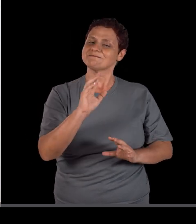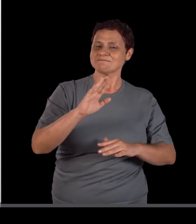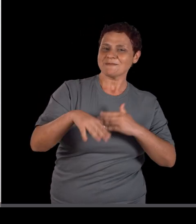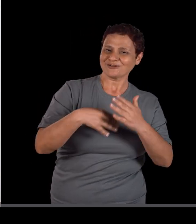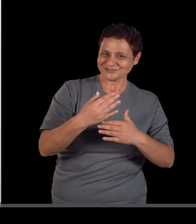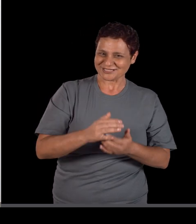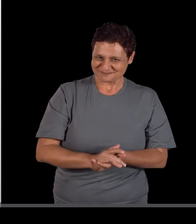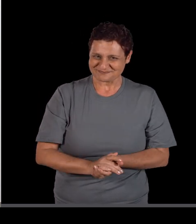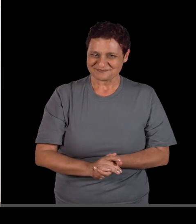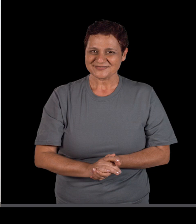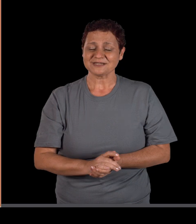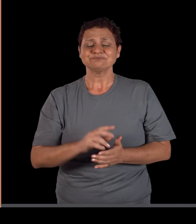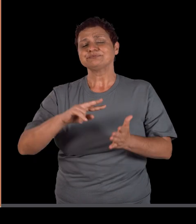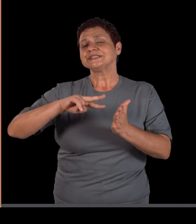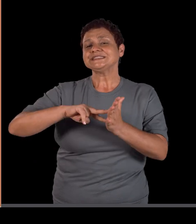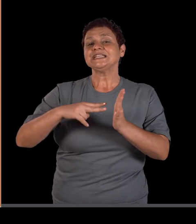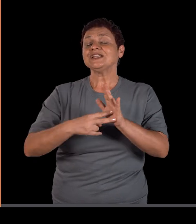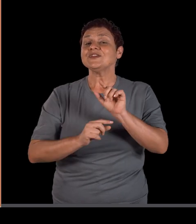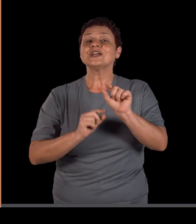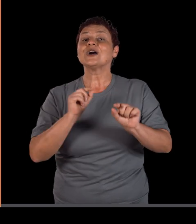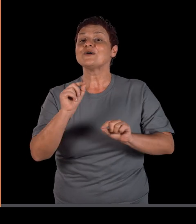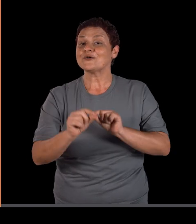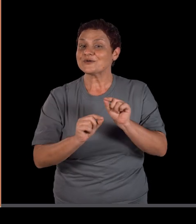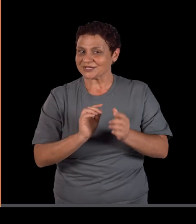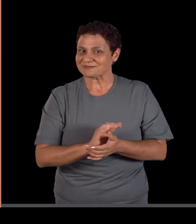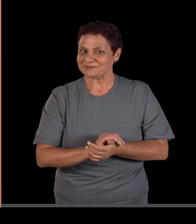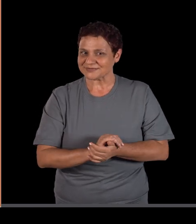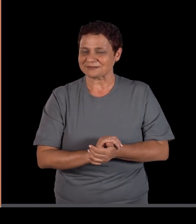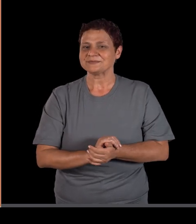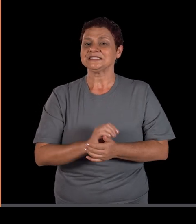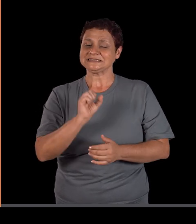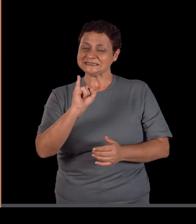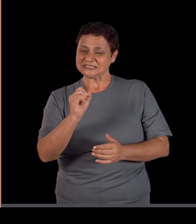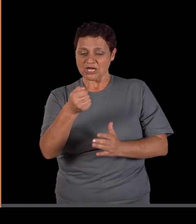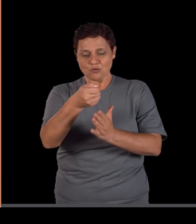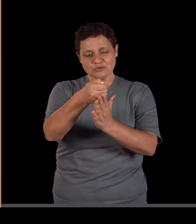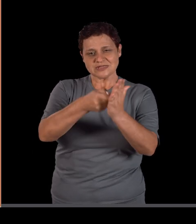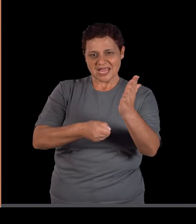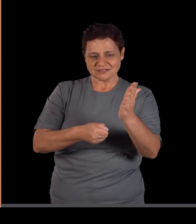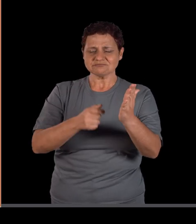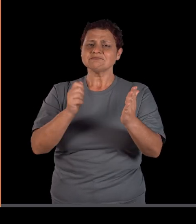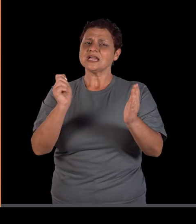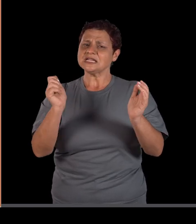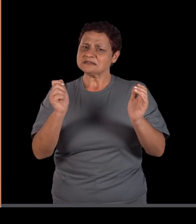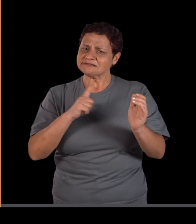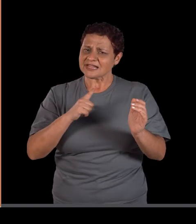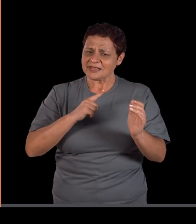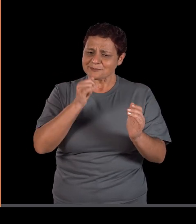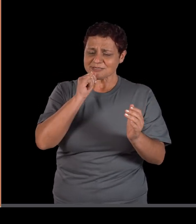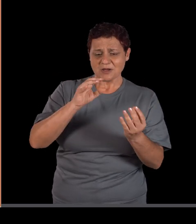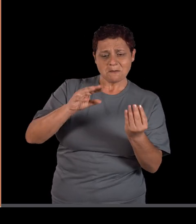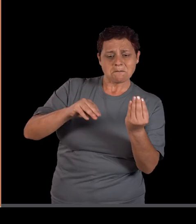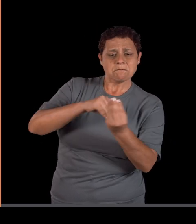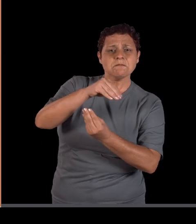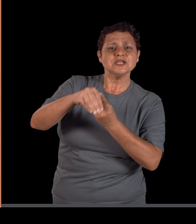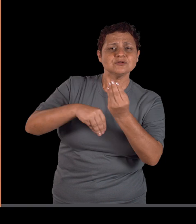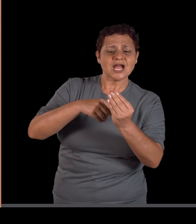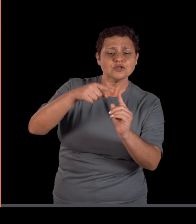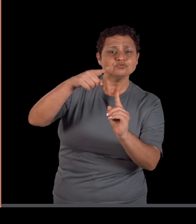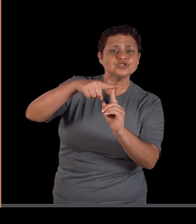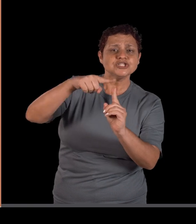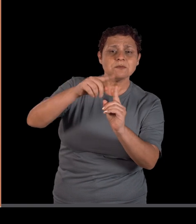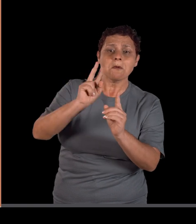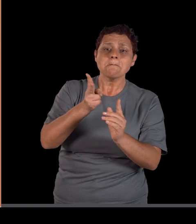é ser bagunceirinhos, né? Isso quer dizer que um determinado texto, ele pode ter traços de outros